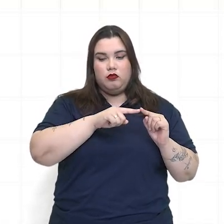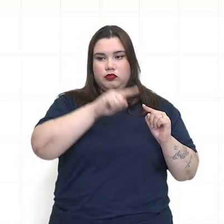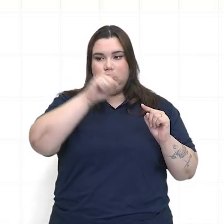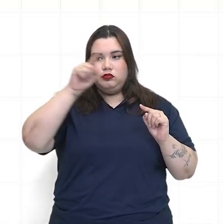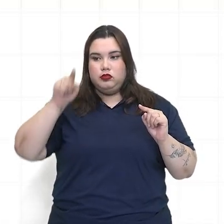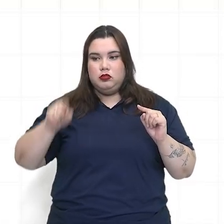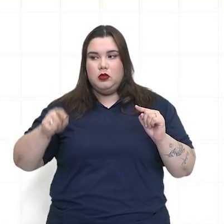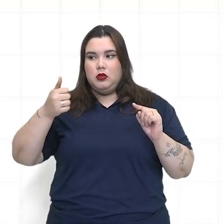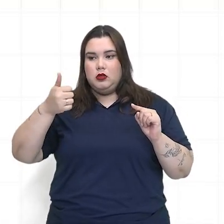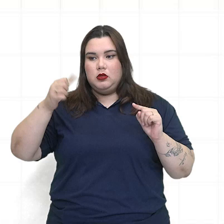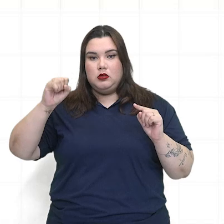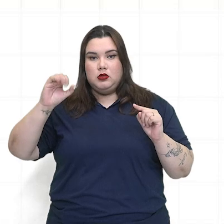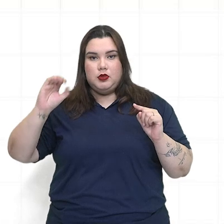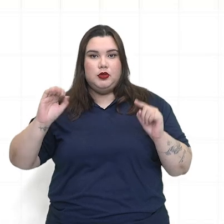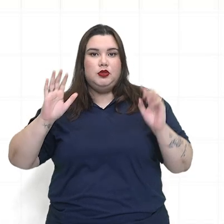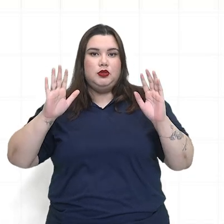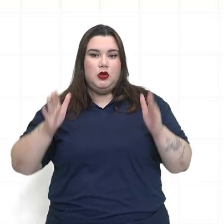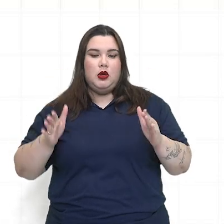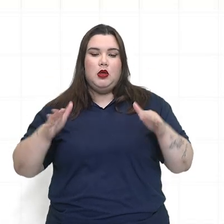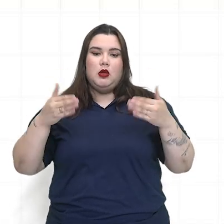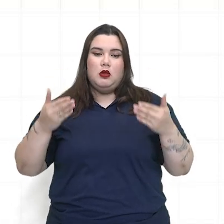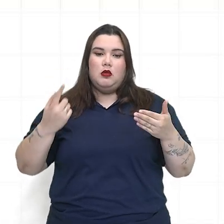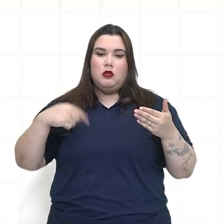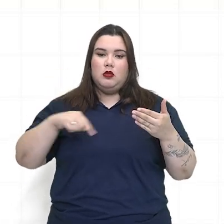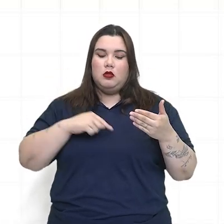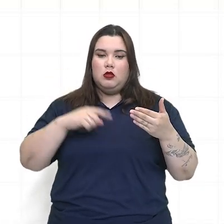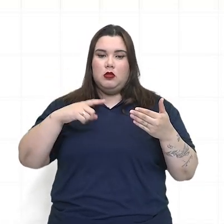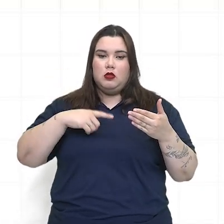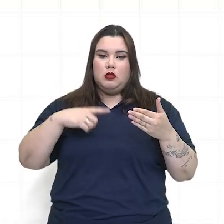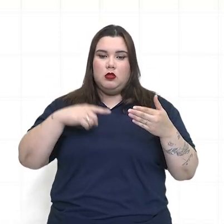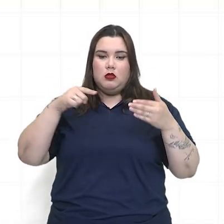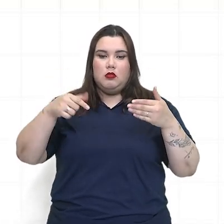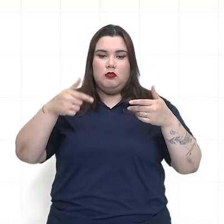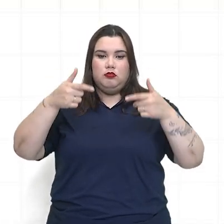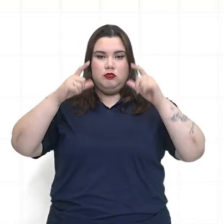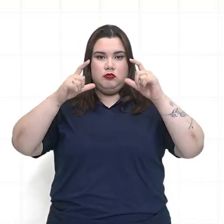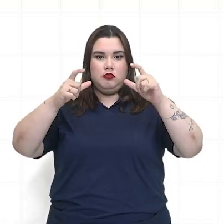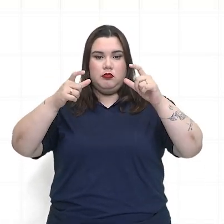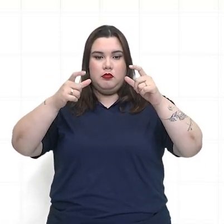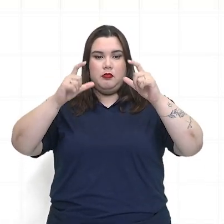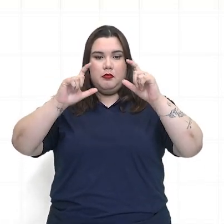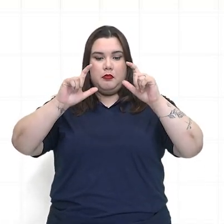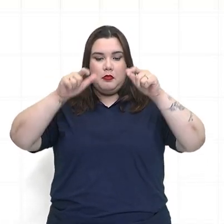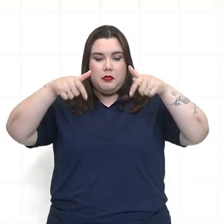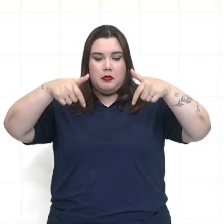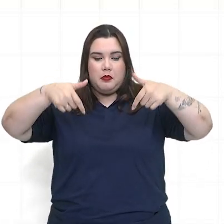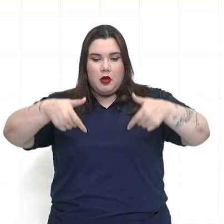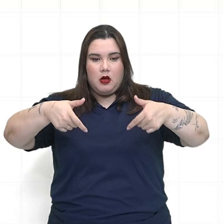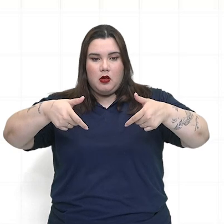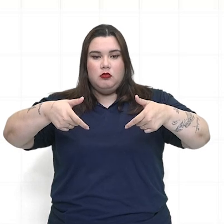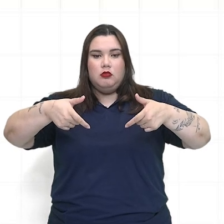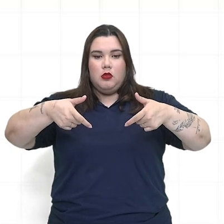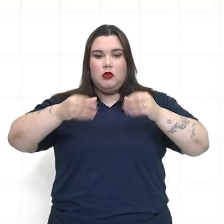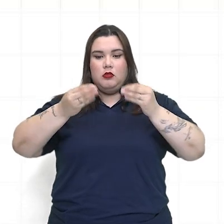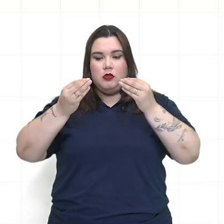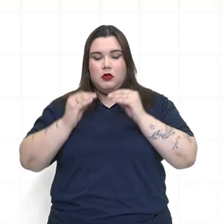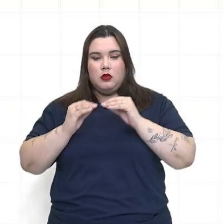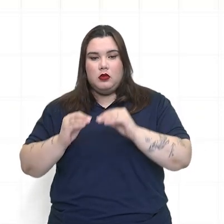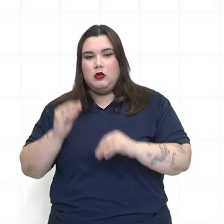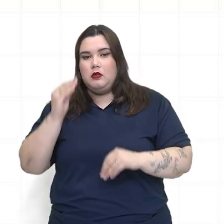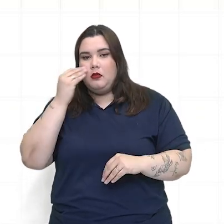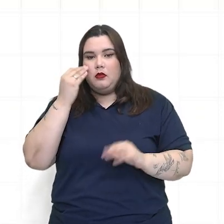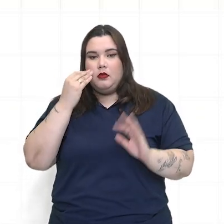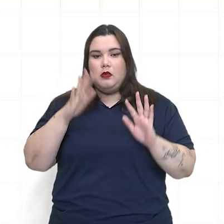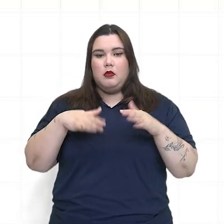volta já tinha 180 graus. Então, a gente posiciona o transferidor aqui, nessa região, para